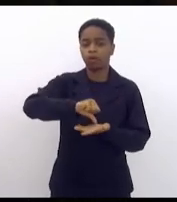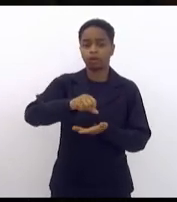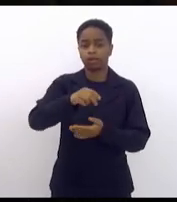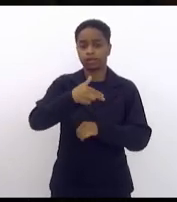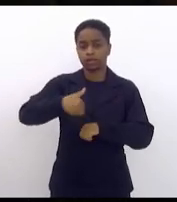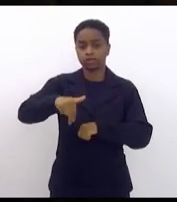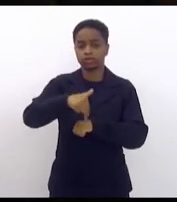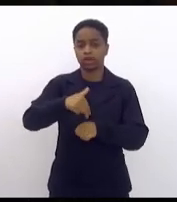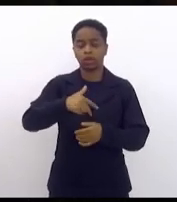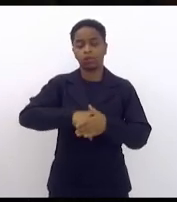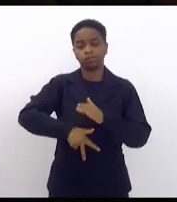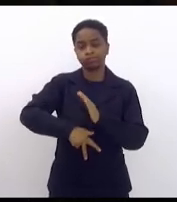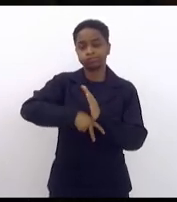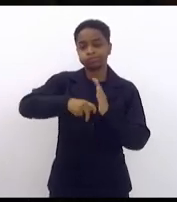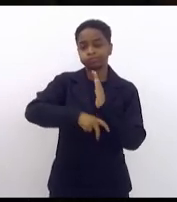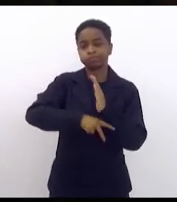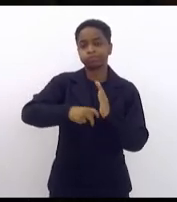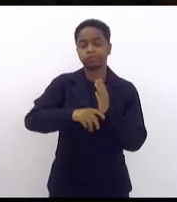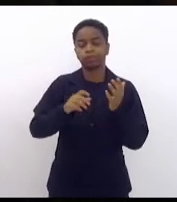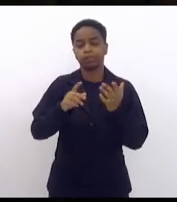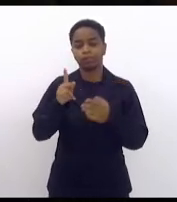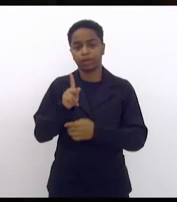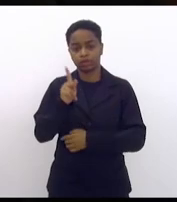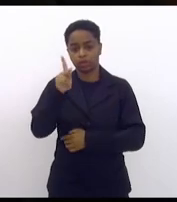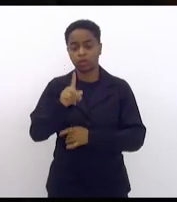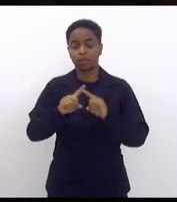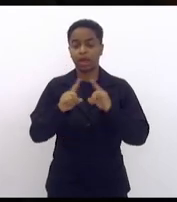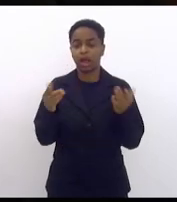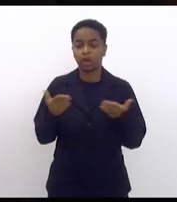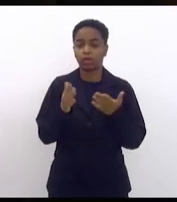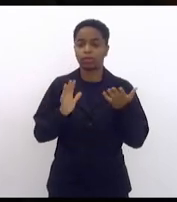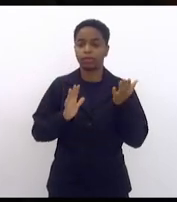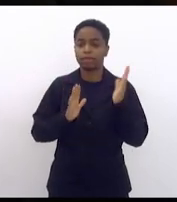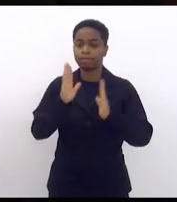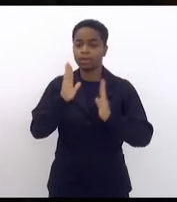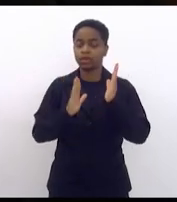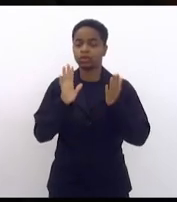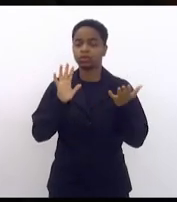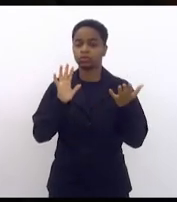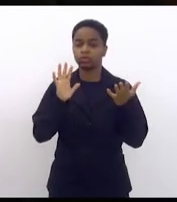contraditoriamente, no momento de mudanças climáticas, no momento de discussão de energias